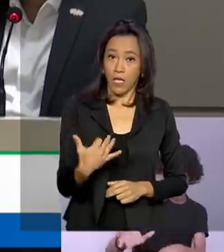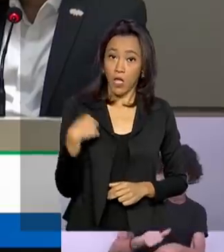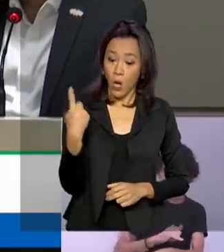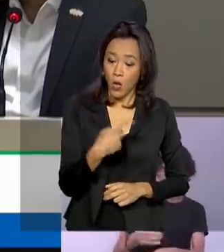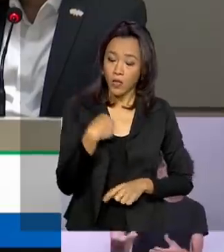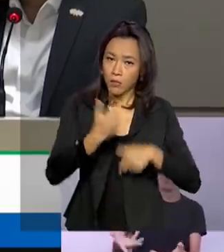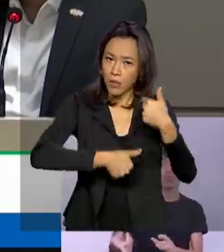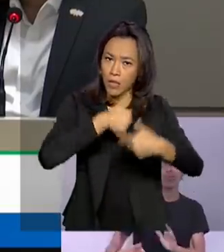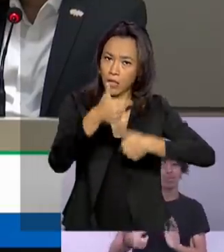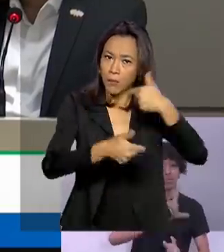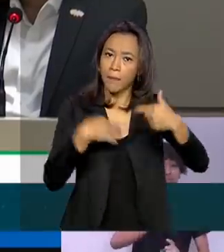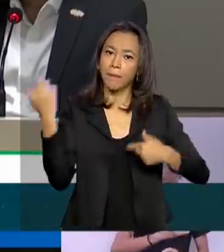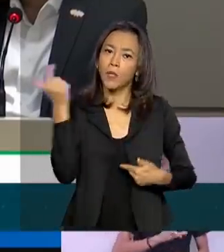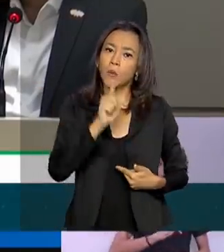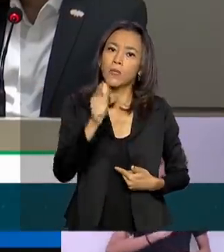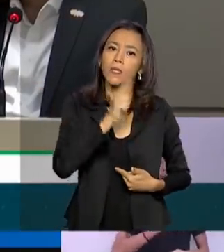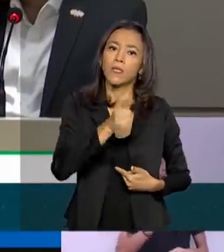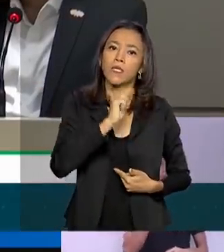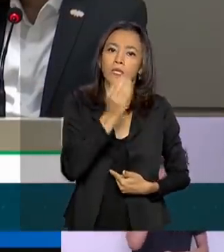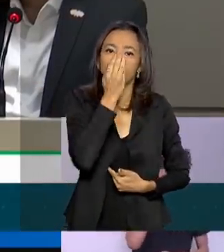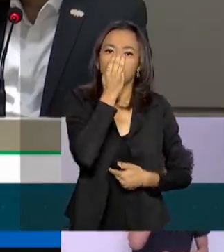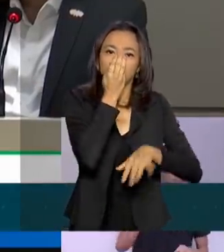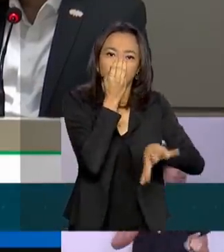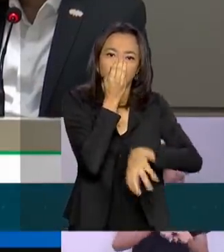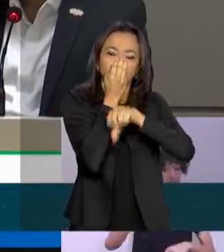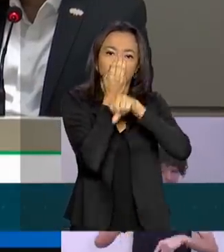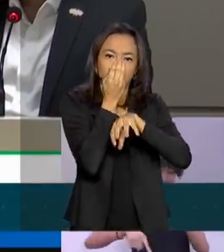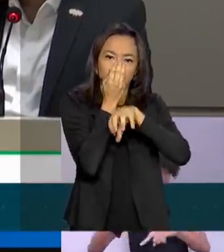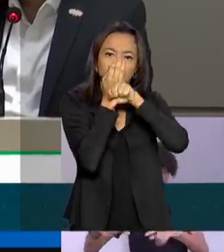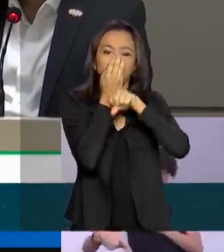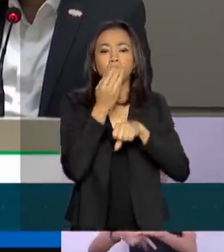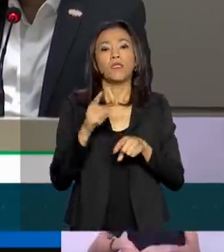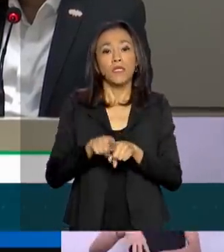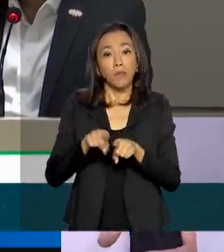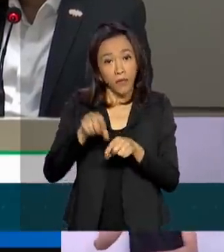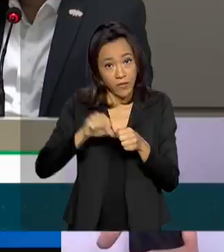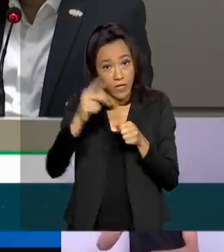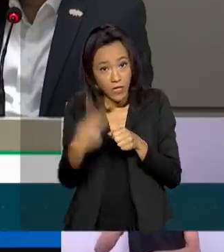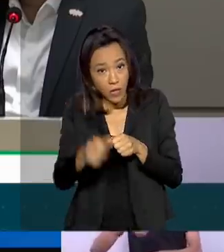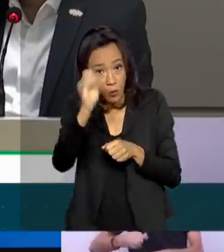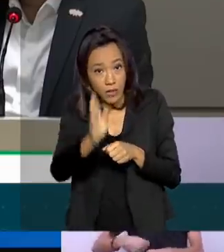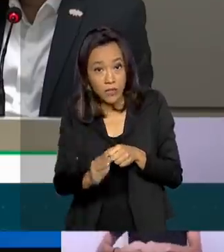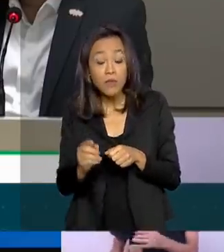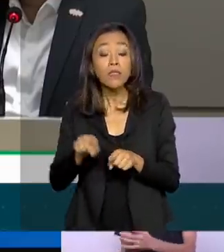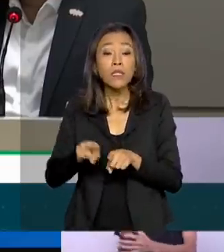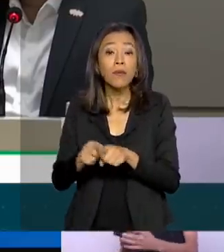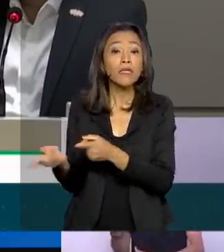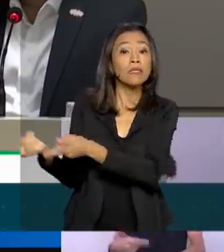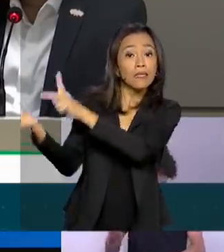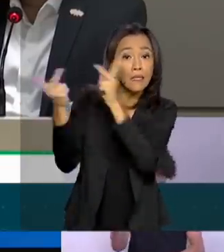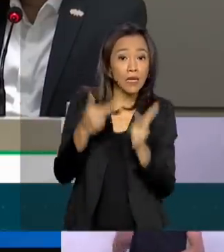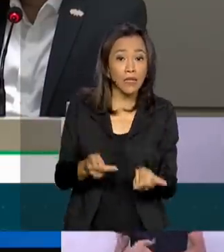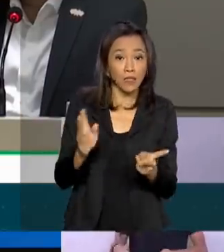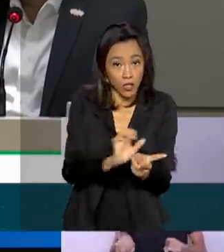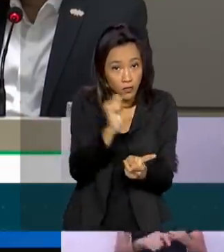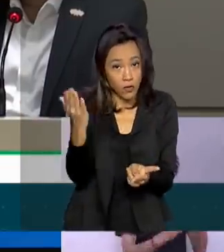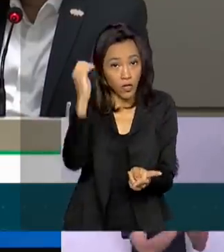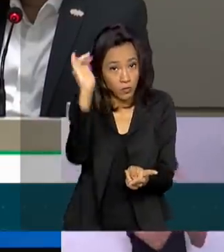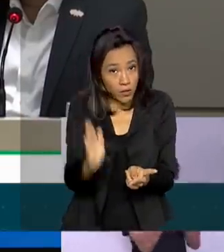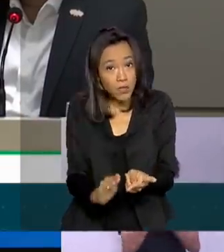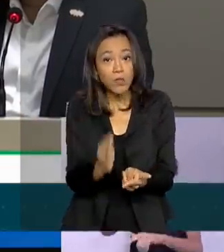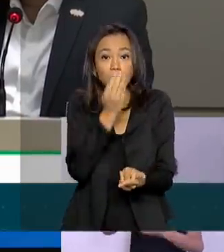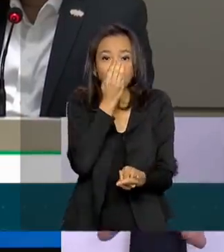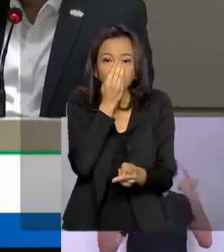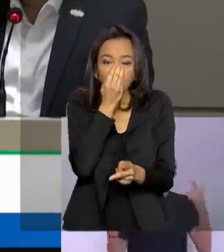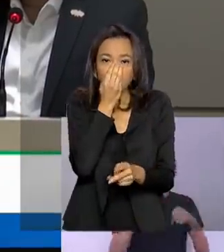de respiradores para conseguir buscar não só conseguir produzir mais no Brasil, mas trazer de fora. E com isso a gente,